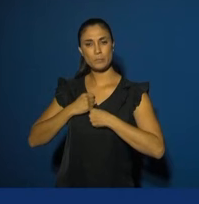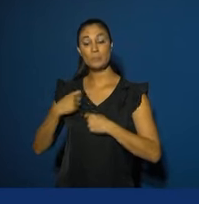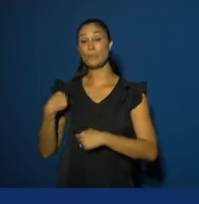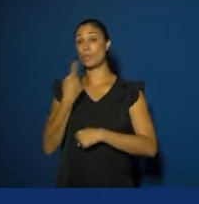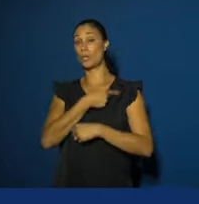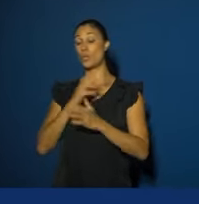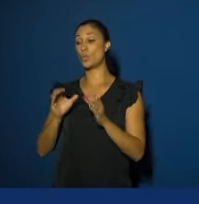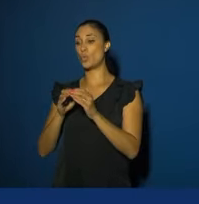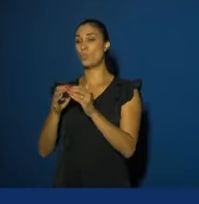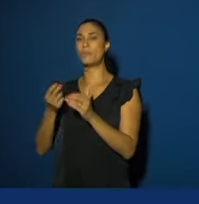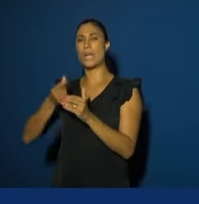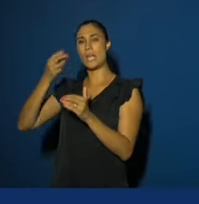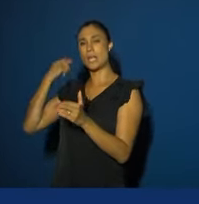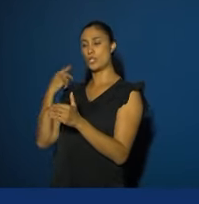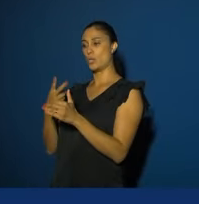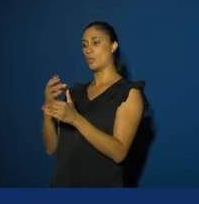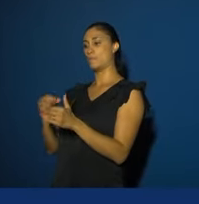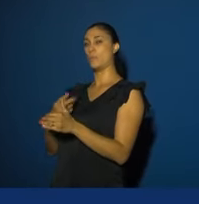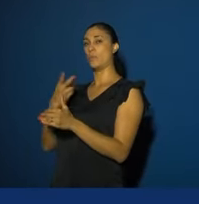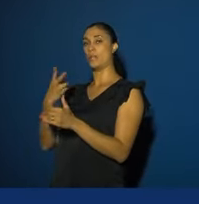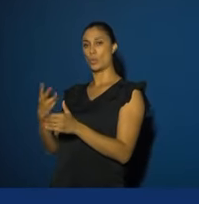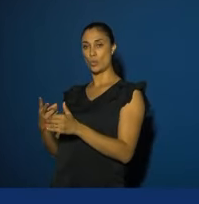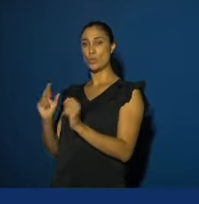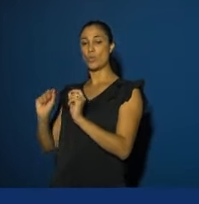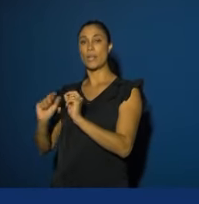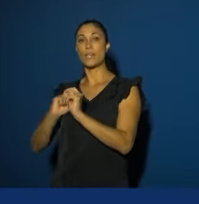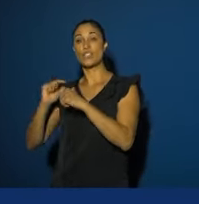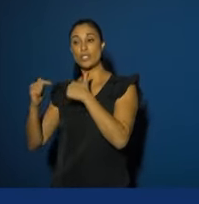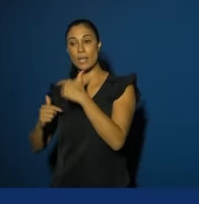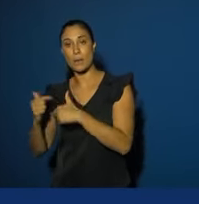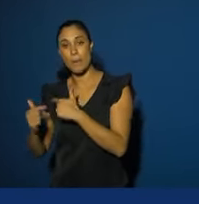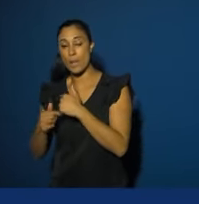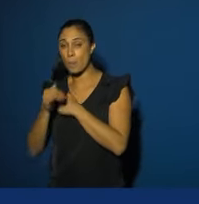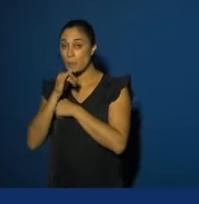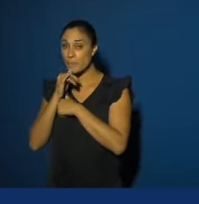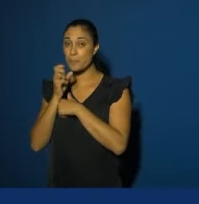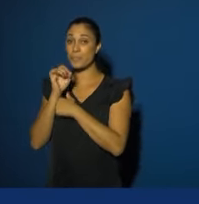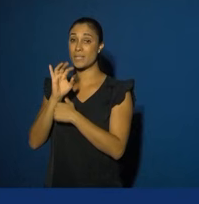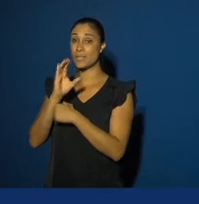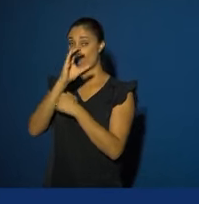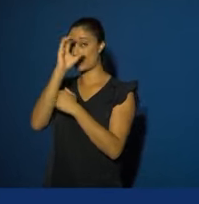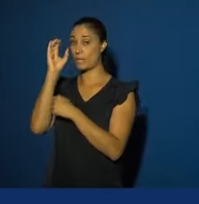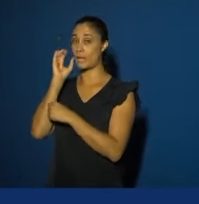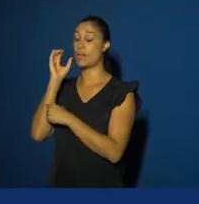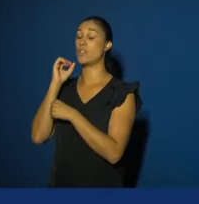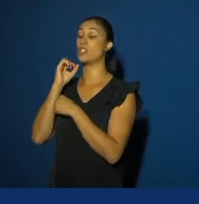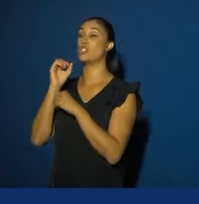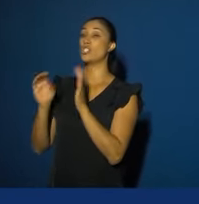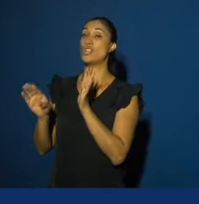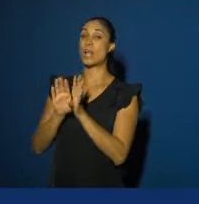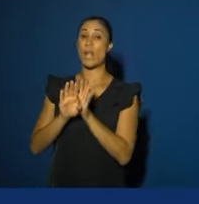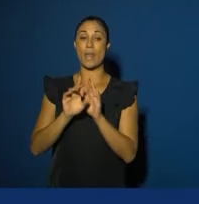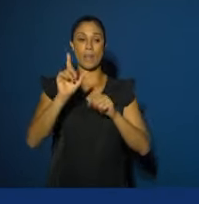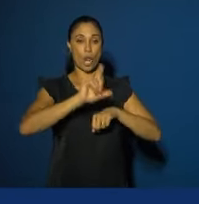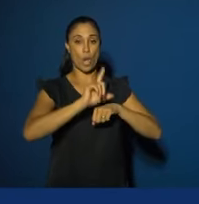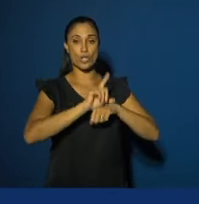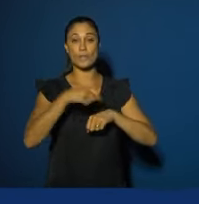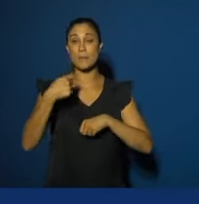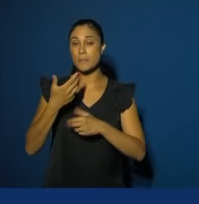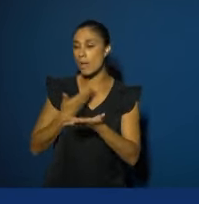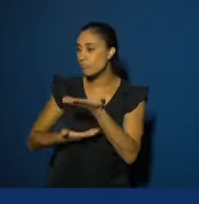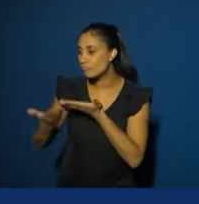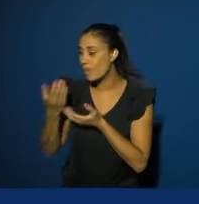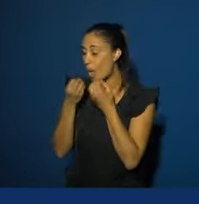desde 2012 a gente tem encontrão onde a gente trabalha a equipe bom se o cliente chegar na loja para procurar você tem que tratar ele